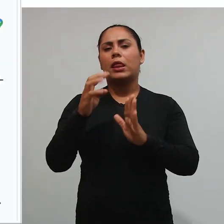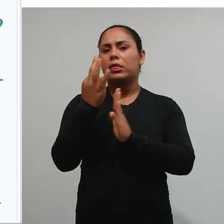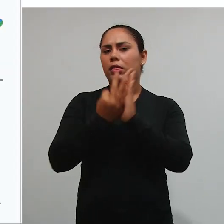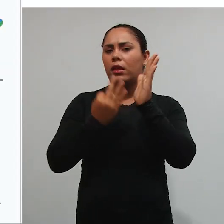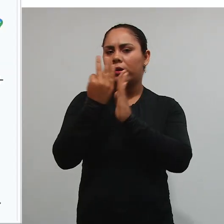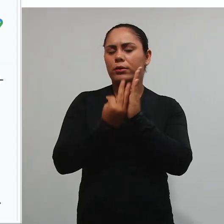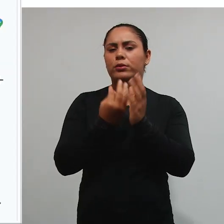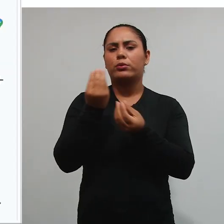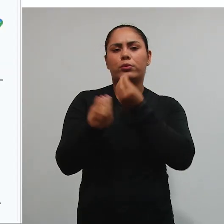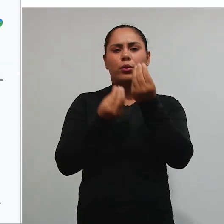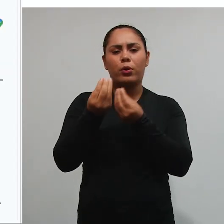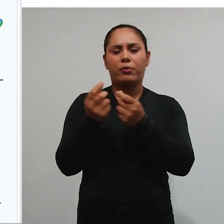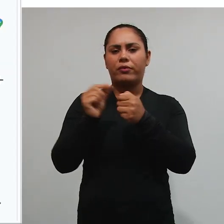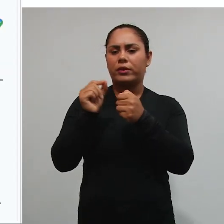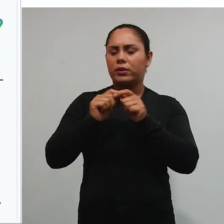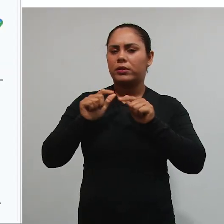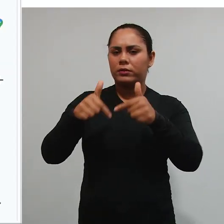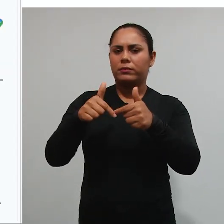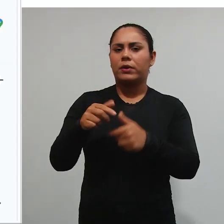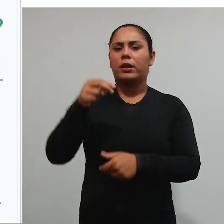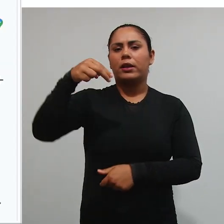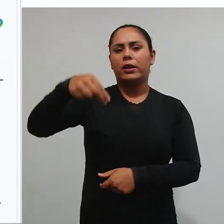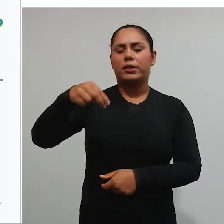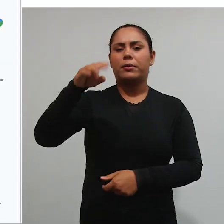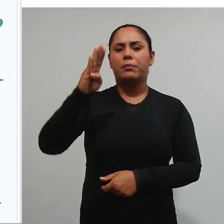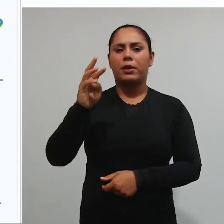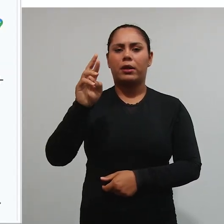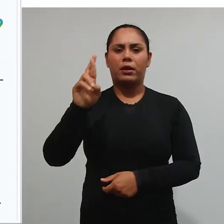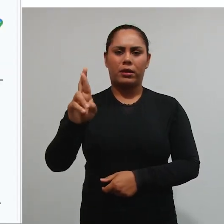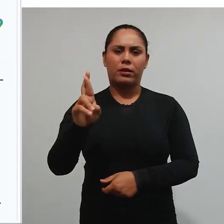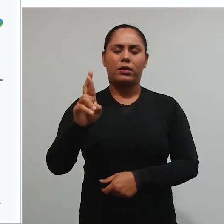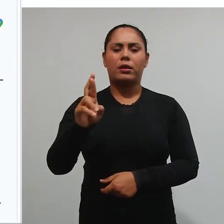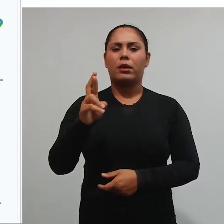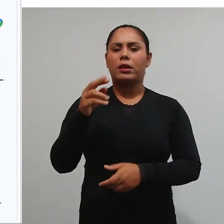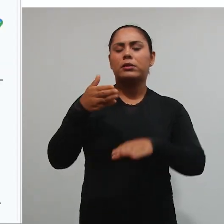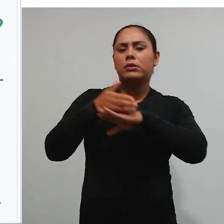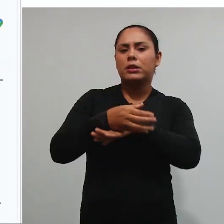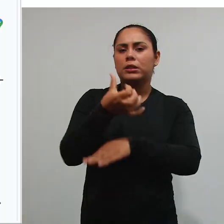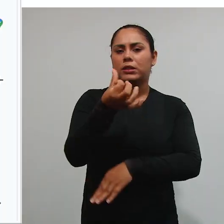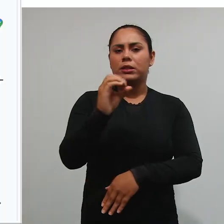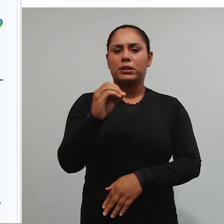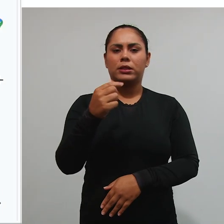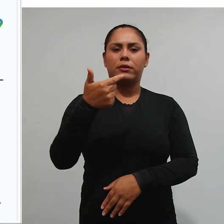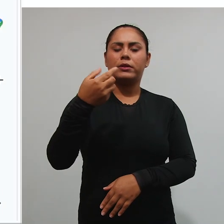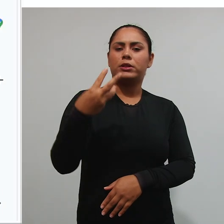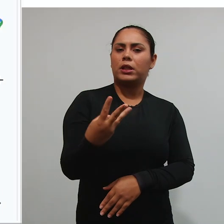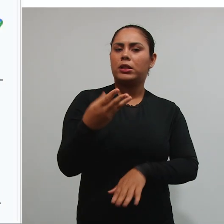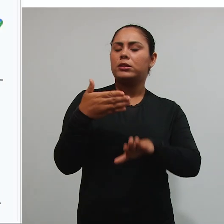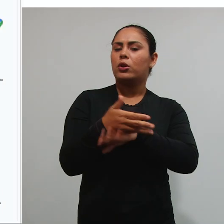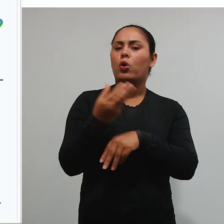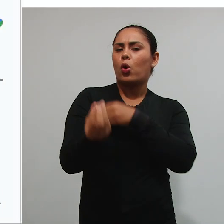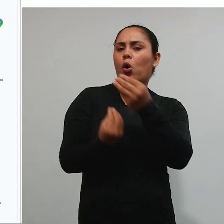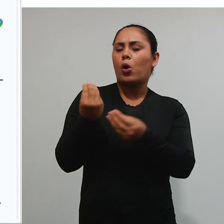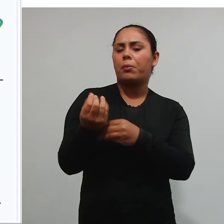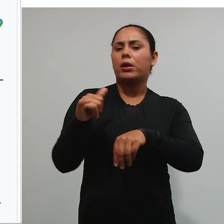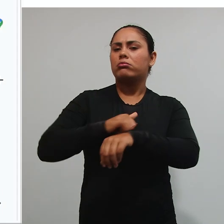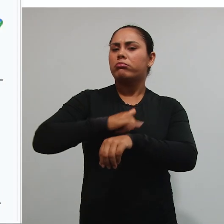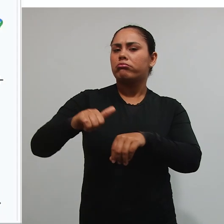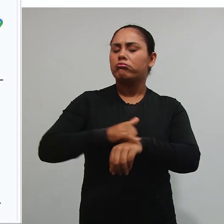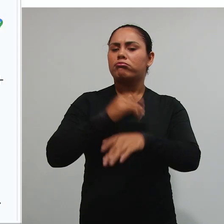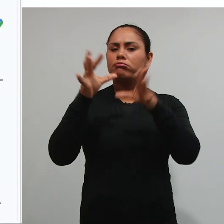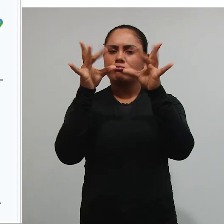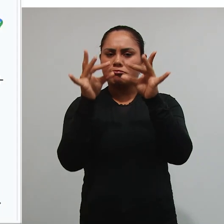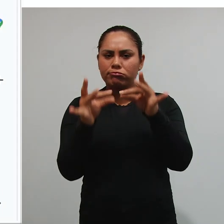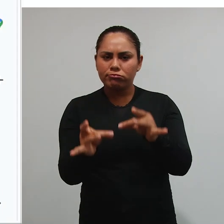do texto que você utilizar, você tem que ir lá na NBR 6023 e consultar qual que é o procedimento, qual é a